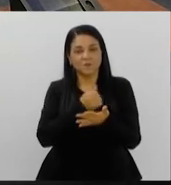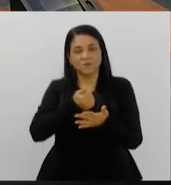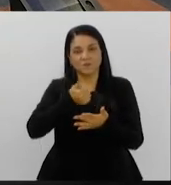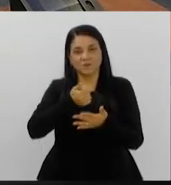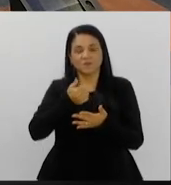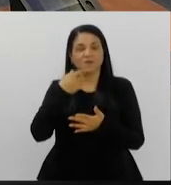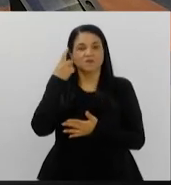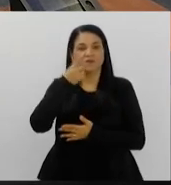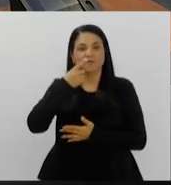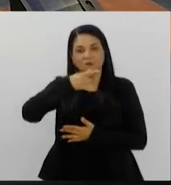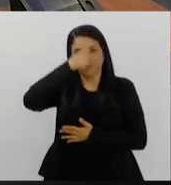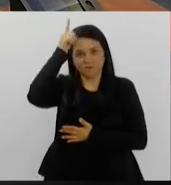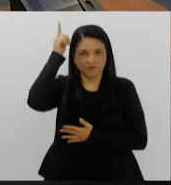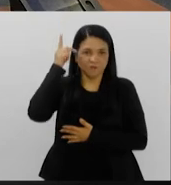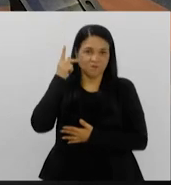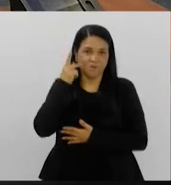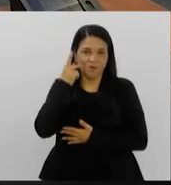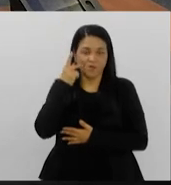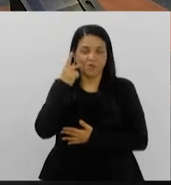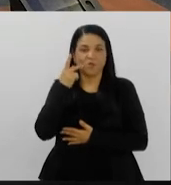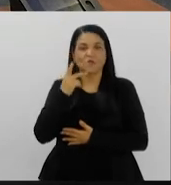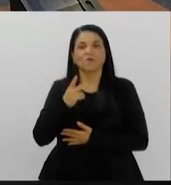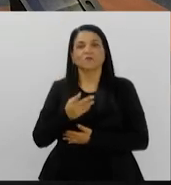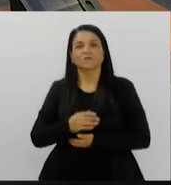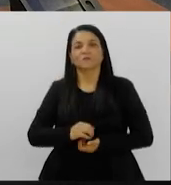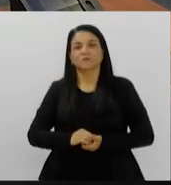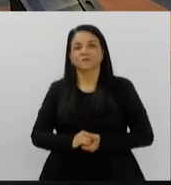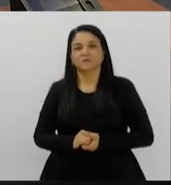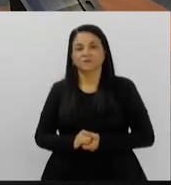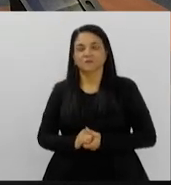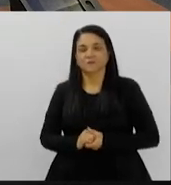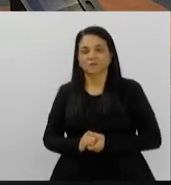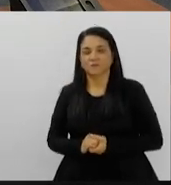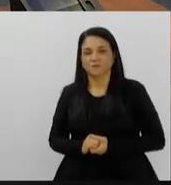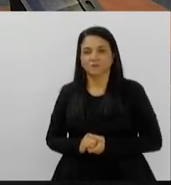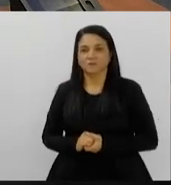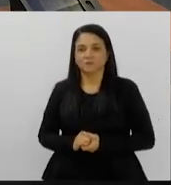nobre deputado Luiz Paulo Correia da Rocha.